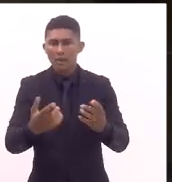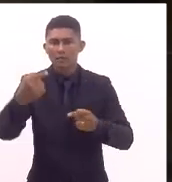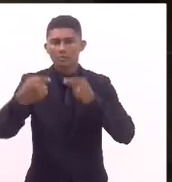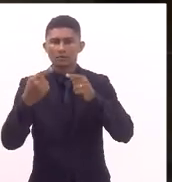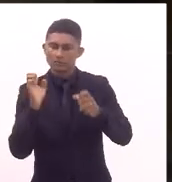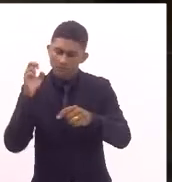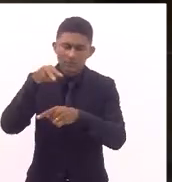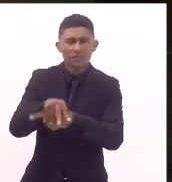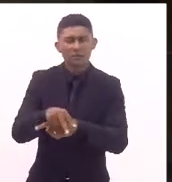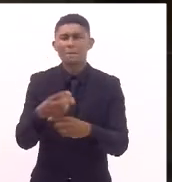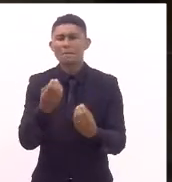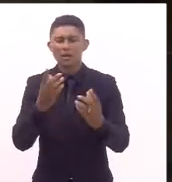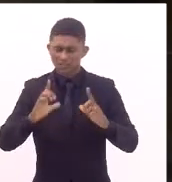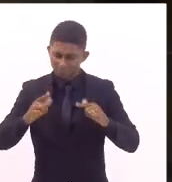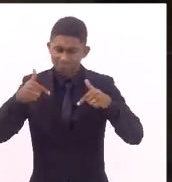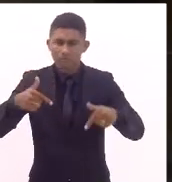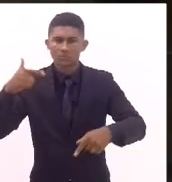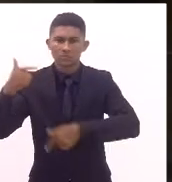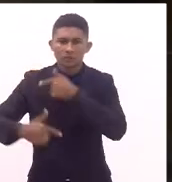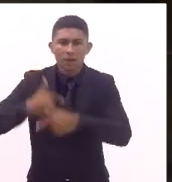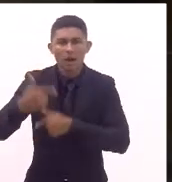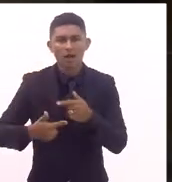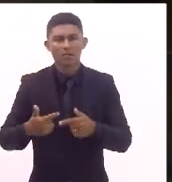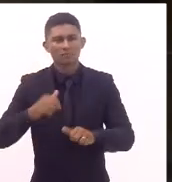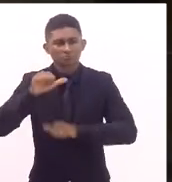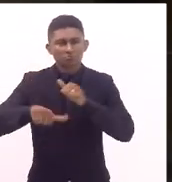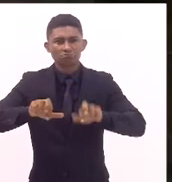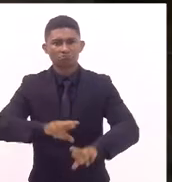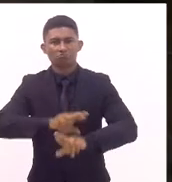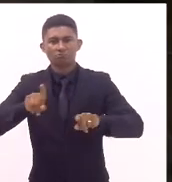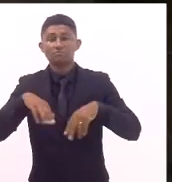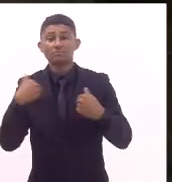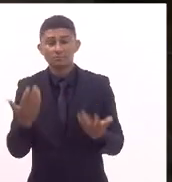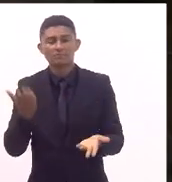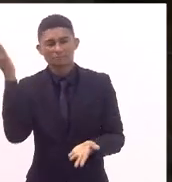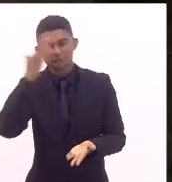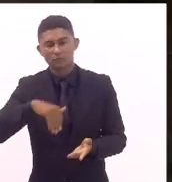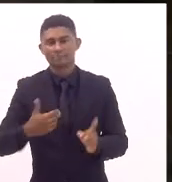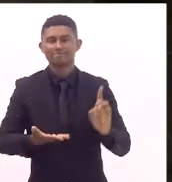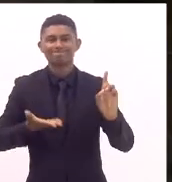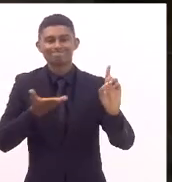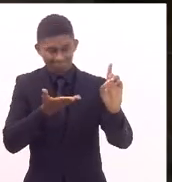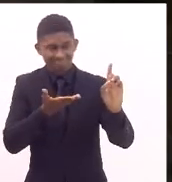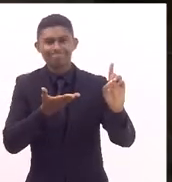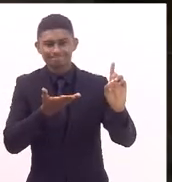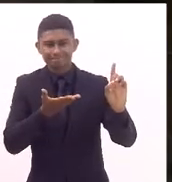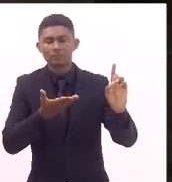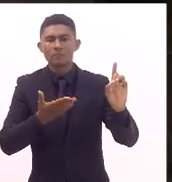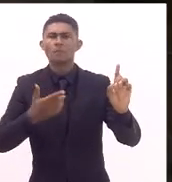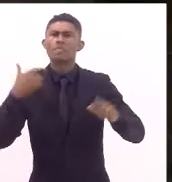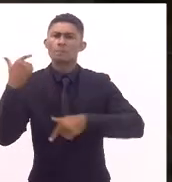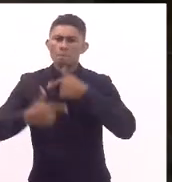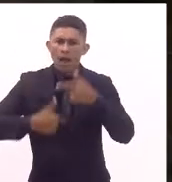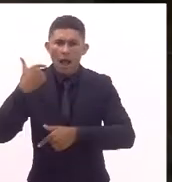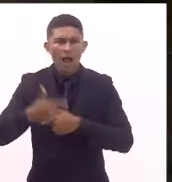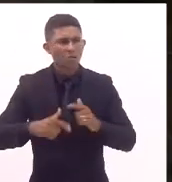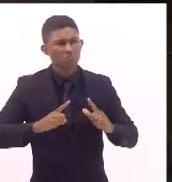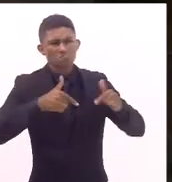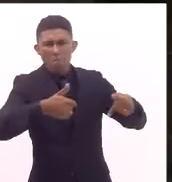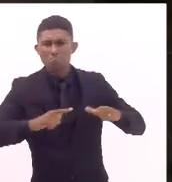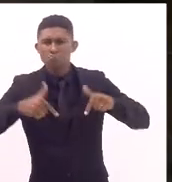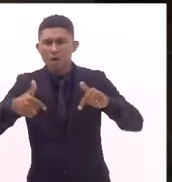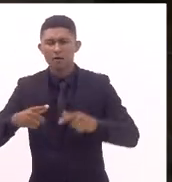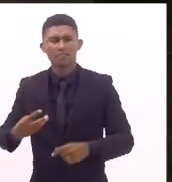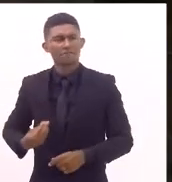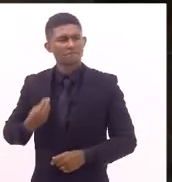ocupar para fazer a diferença e é isso que Benedita é Benedita fez a diferença na vida da Jurema